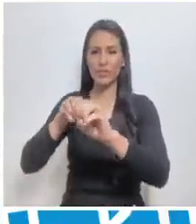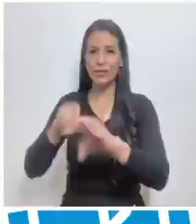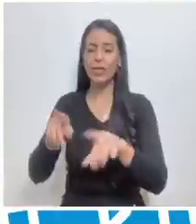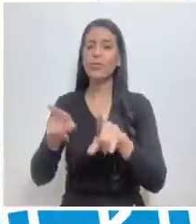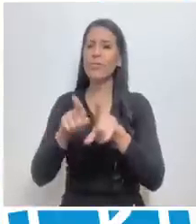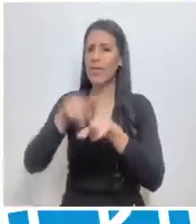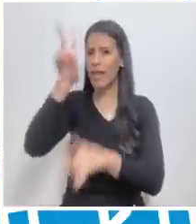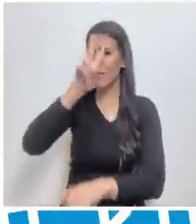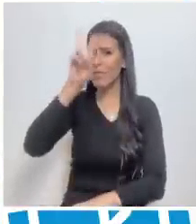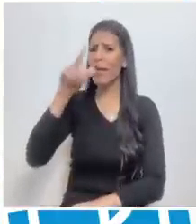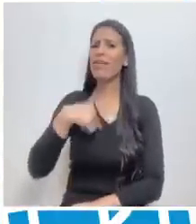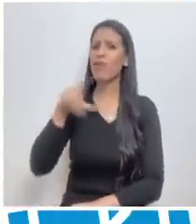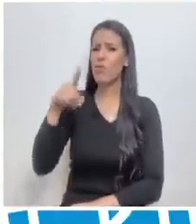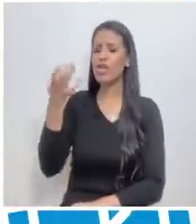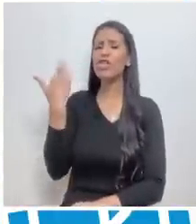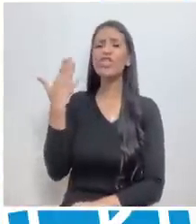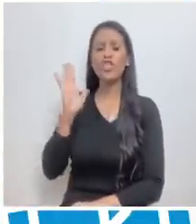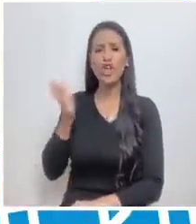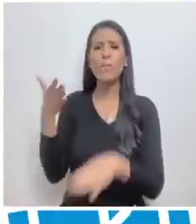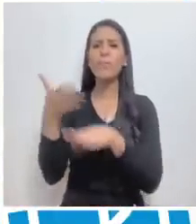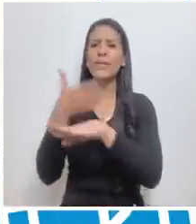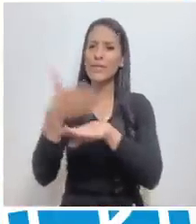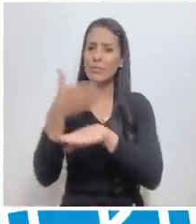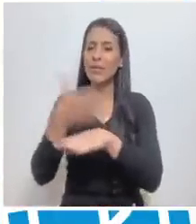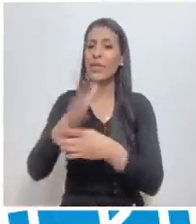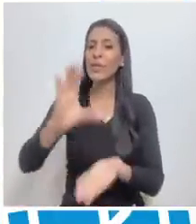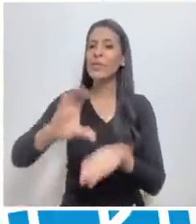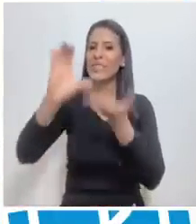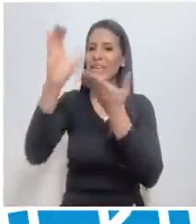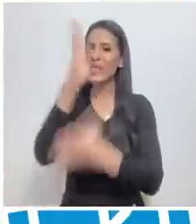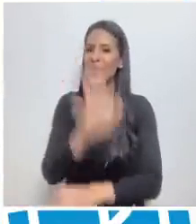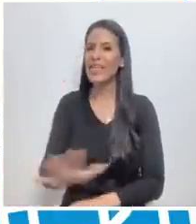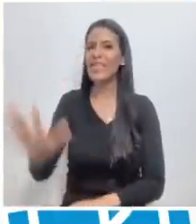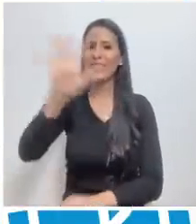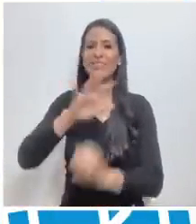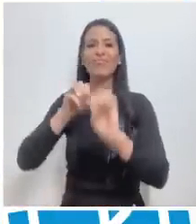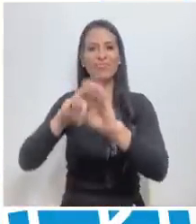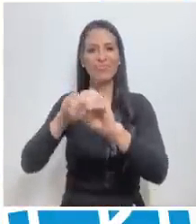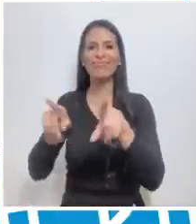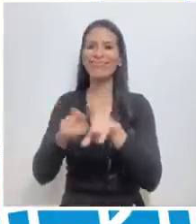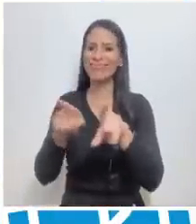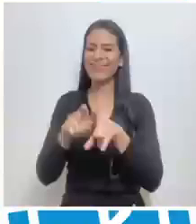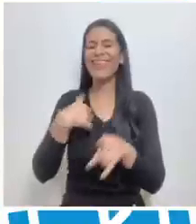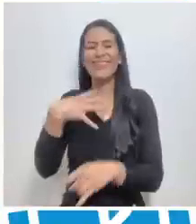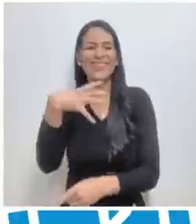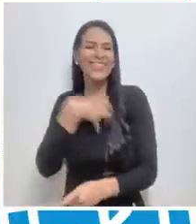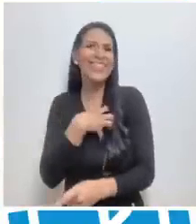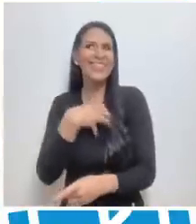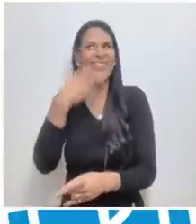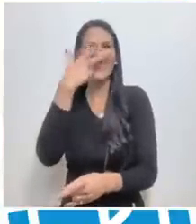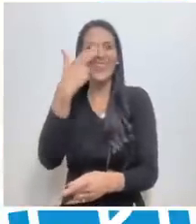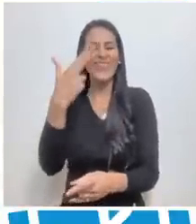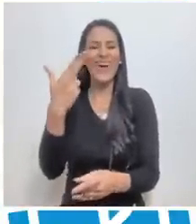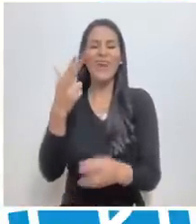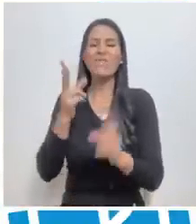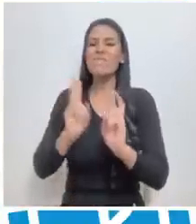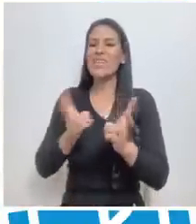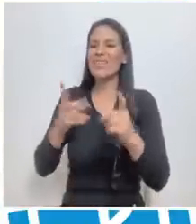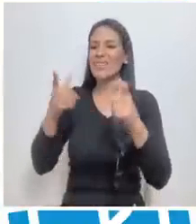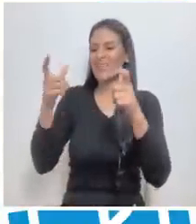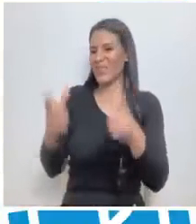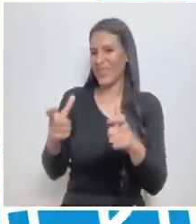conselheira do Conselho Nacional de Educação também, então estou em casa, de certa forma, e nesse